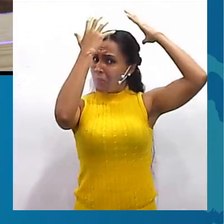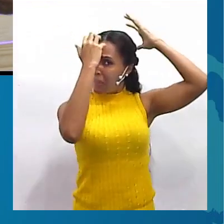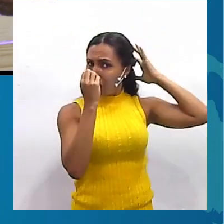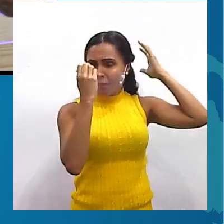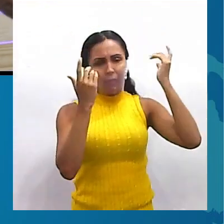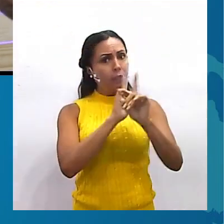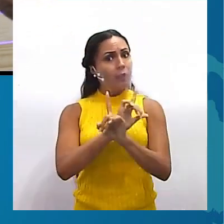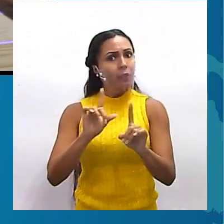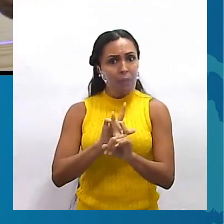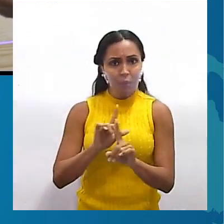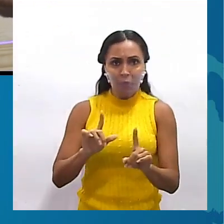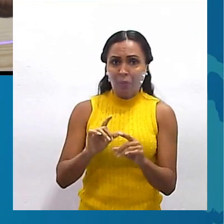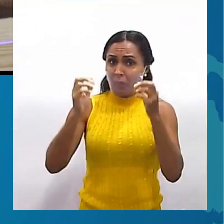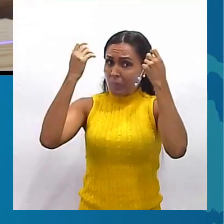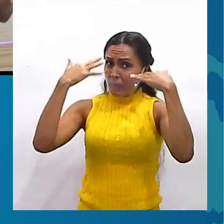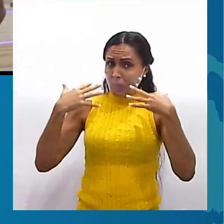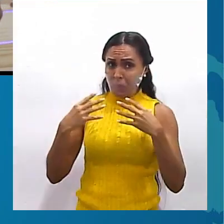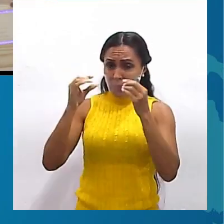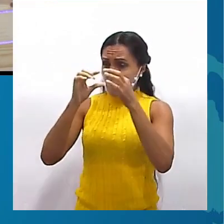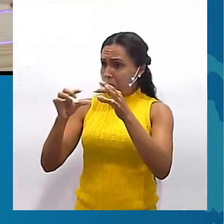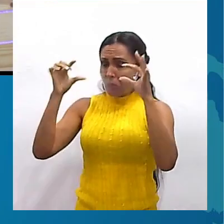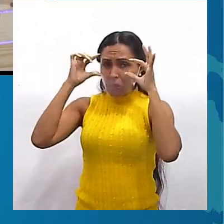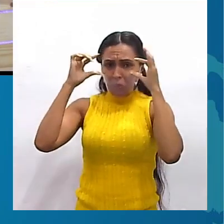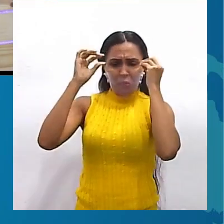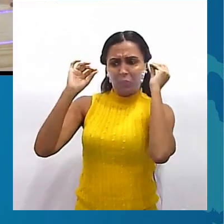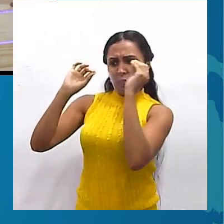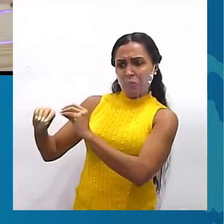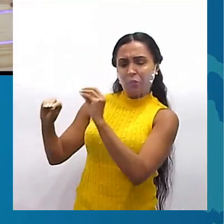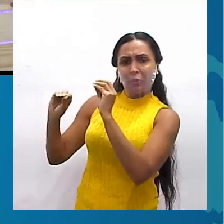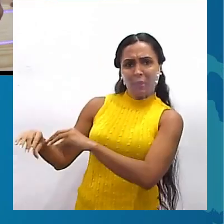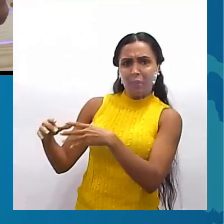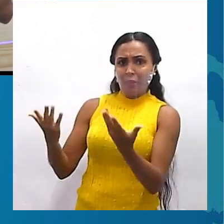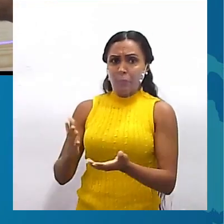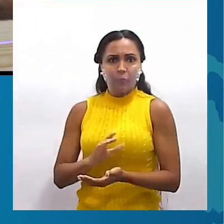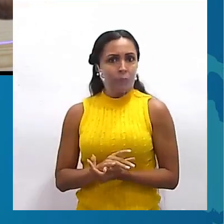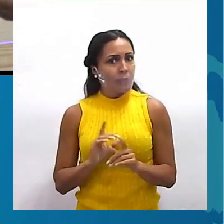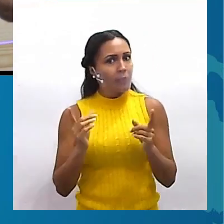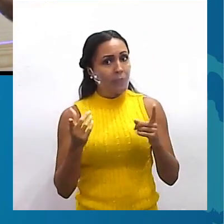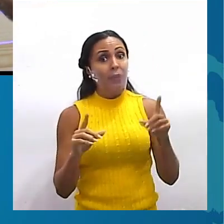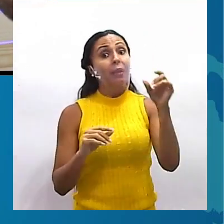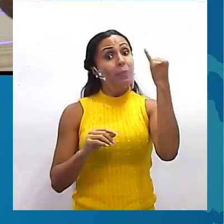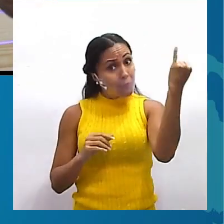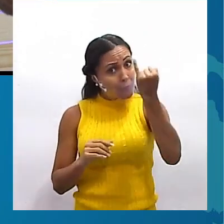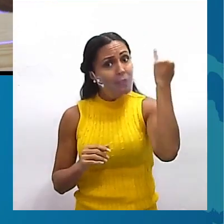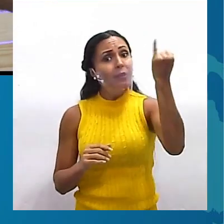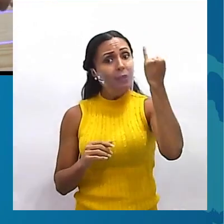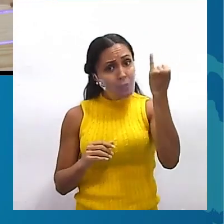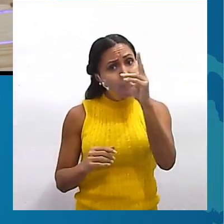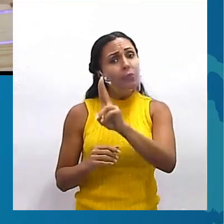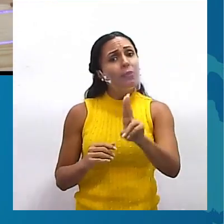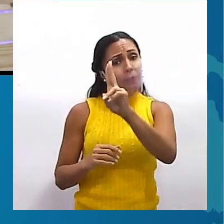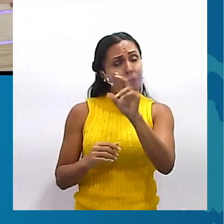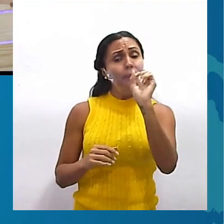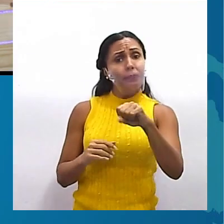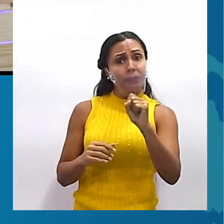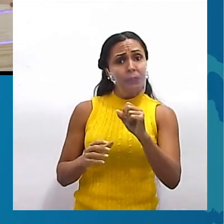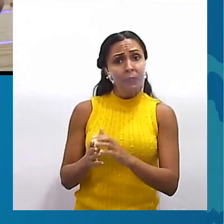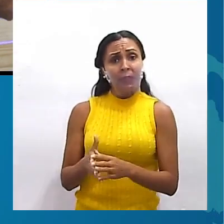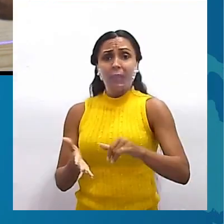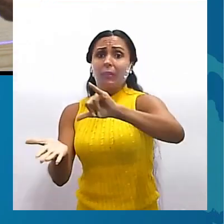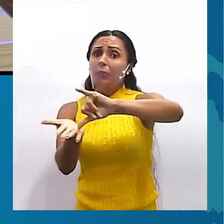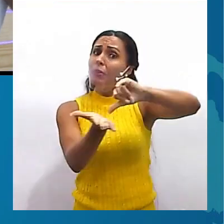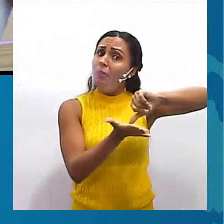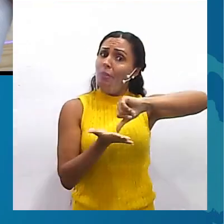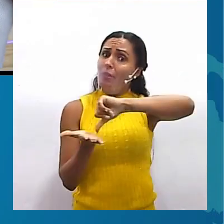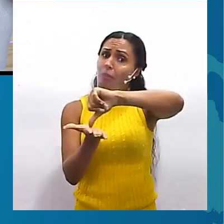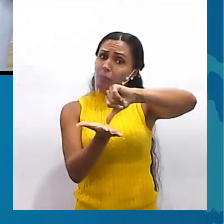calor, não quer usar um óculos, não quer usar uma bota porque machuca os pés, mas é importante. Então, nesse setor, nesse